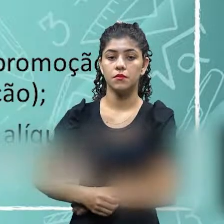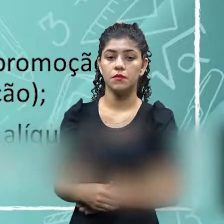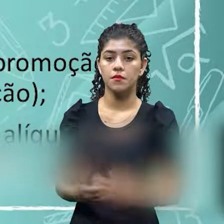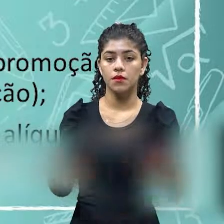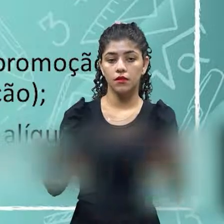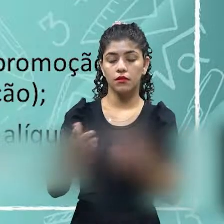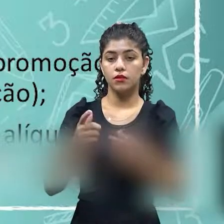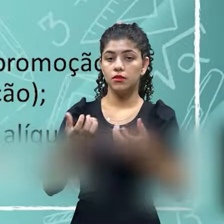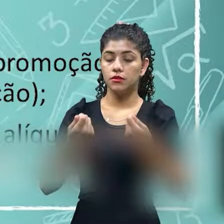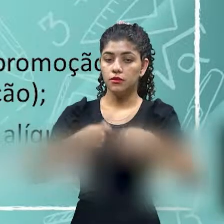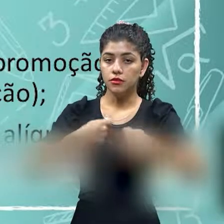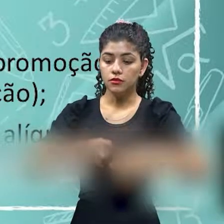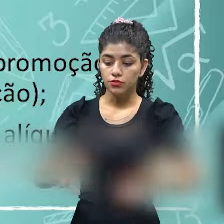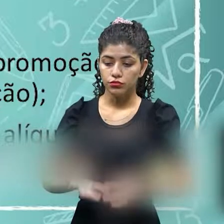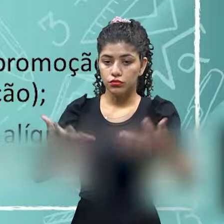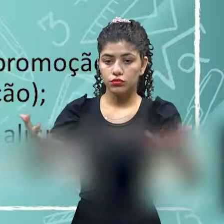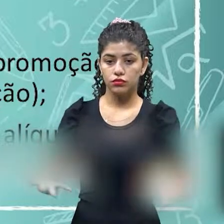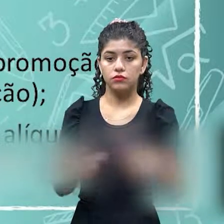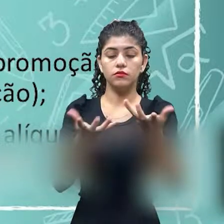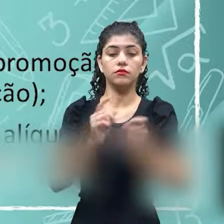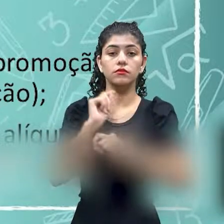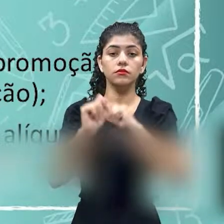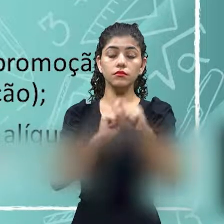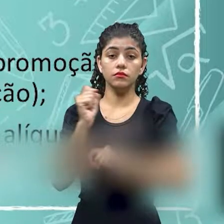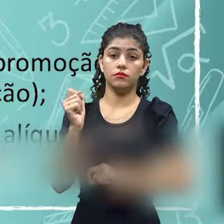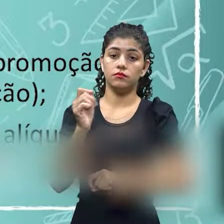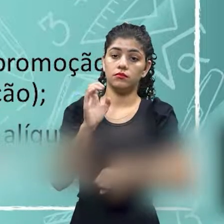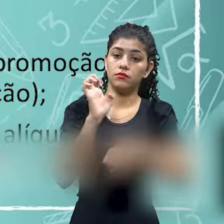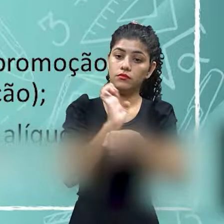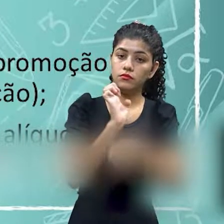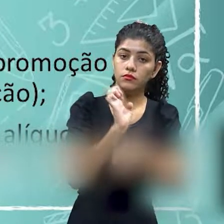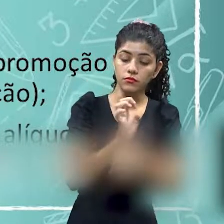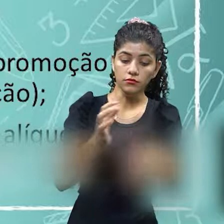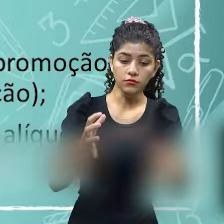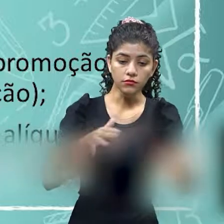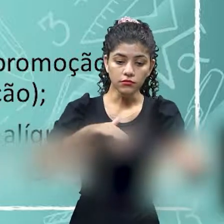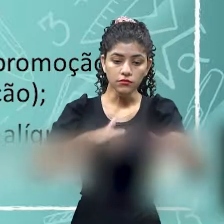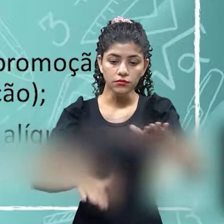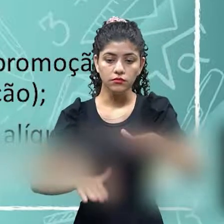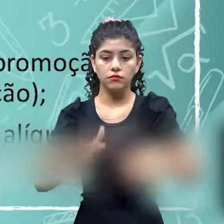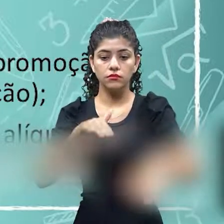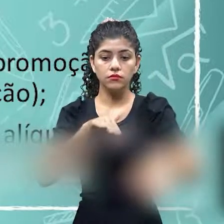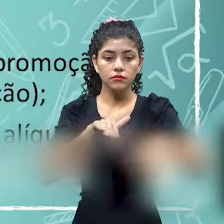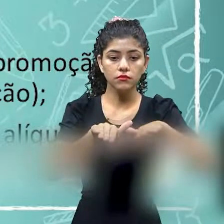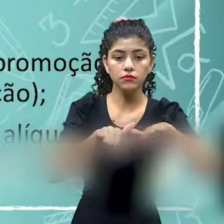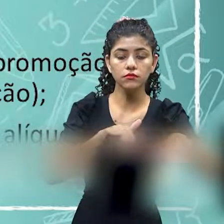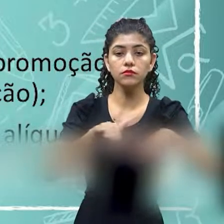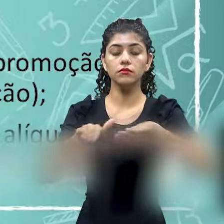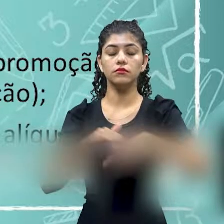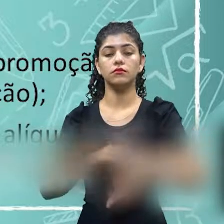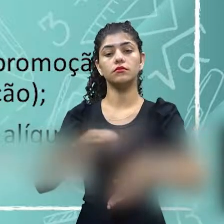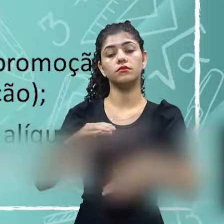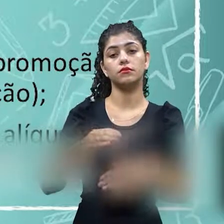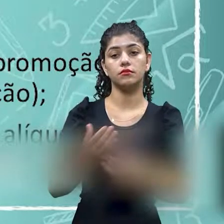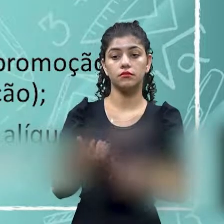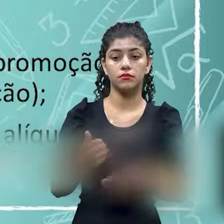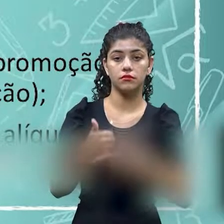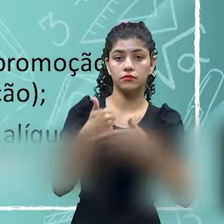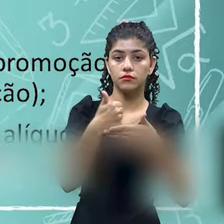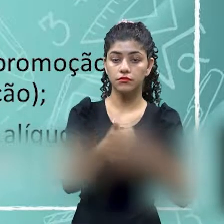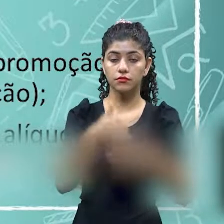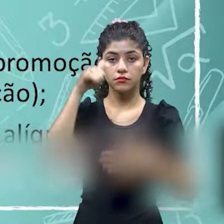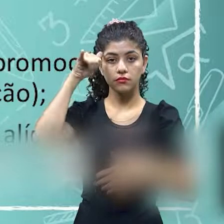A TEC deve incentivar a competitividade dos estados, parte dos seus níveis tarifários. Devem contribuir para